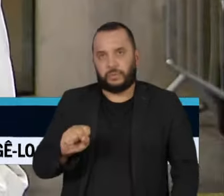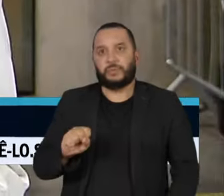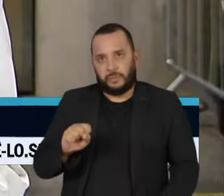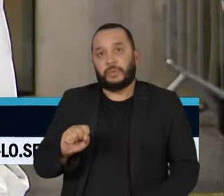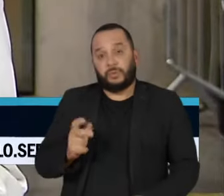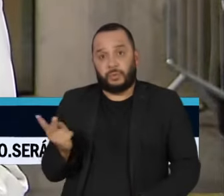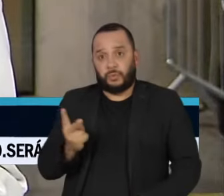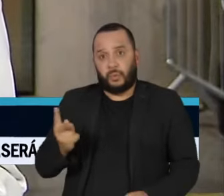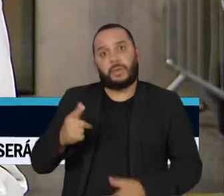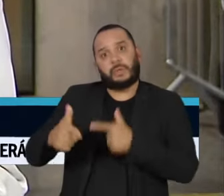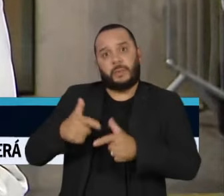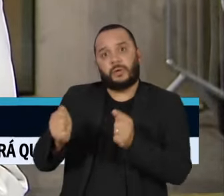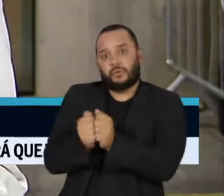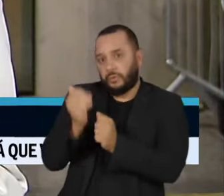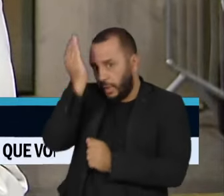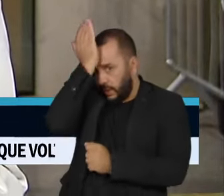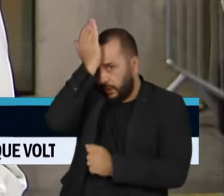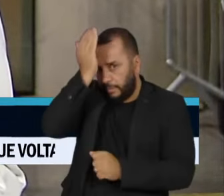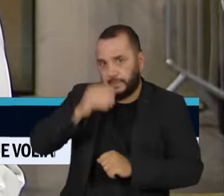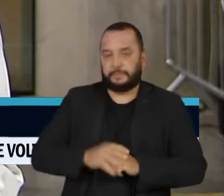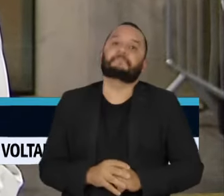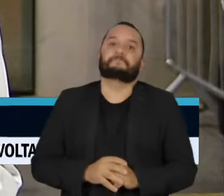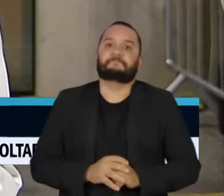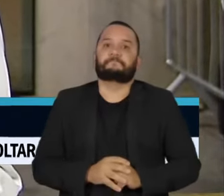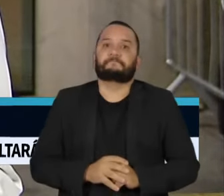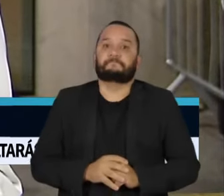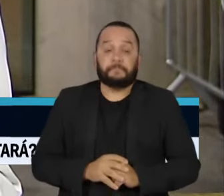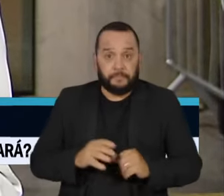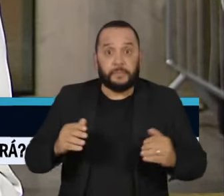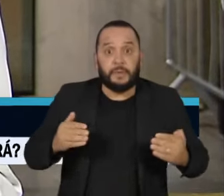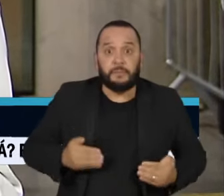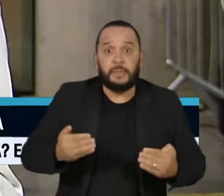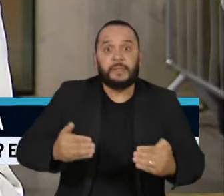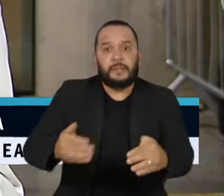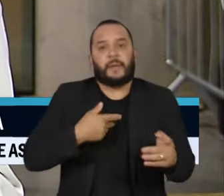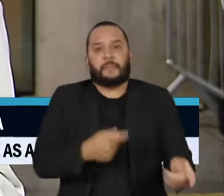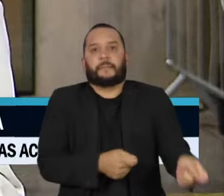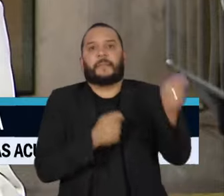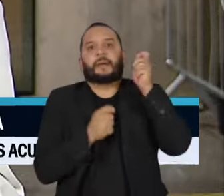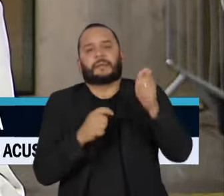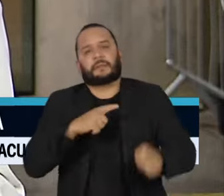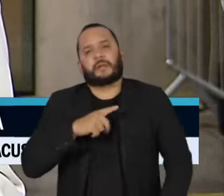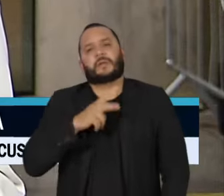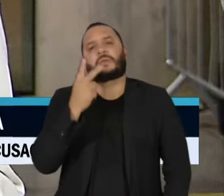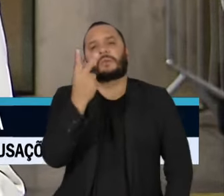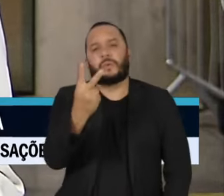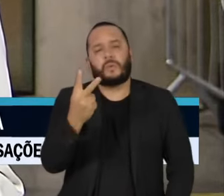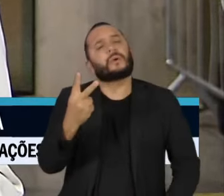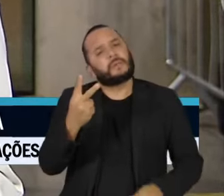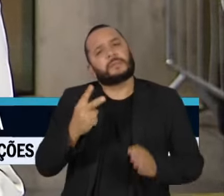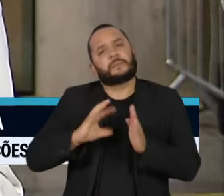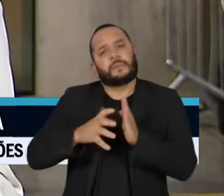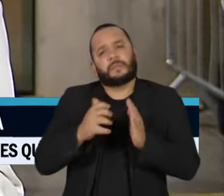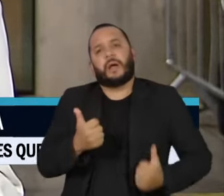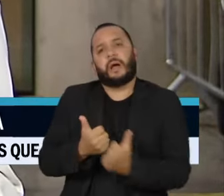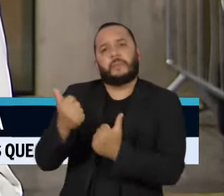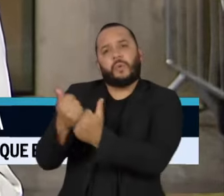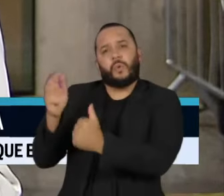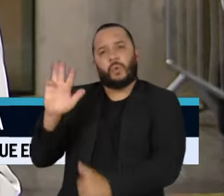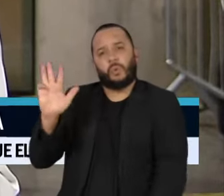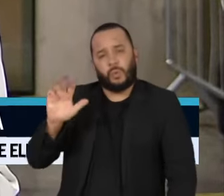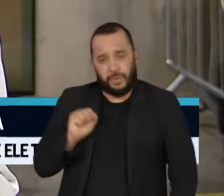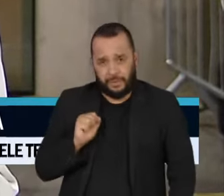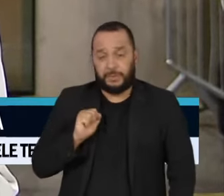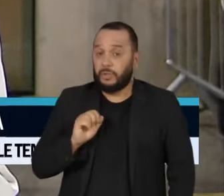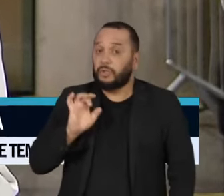Grosso. O Ministério da Pesca está sendo disputado por 2 partidos que apoiaram a eleição de Lula, mas apenas